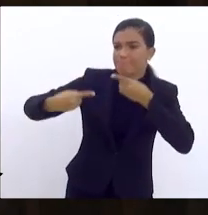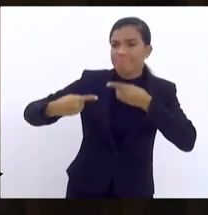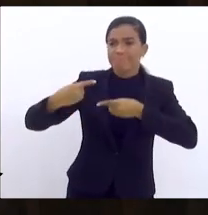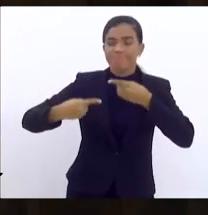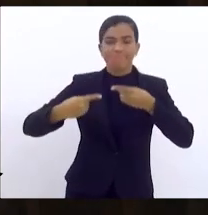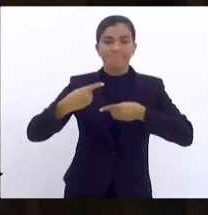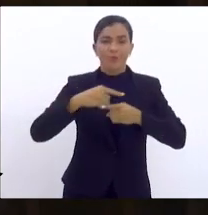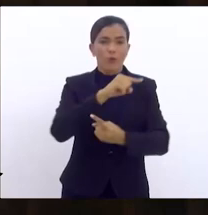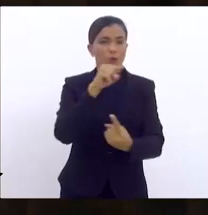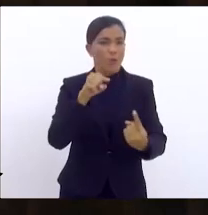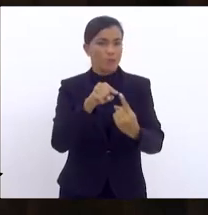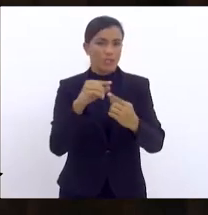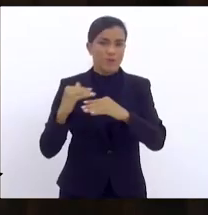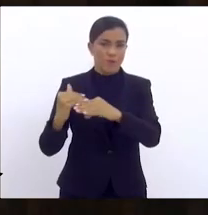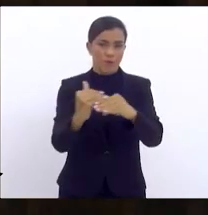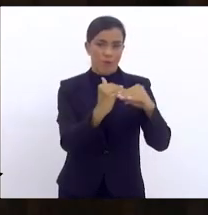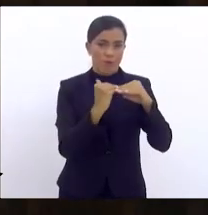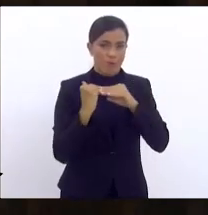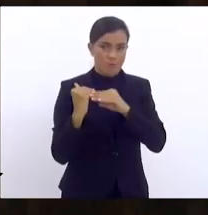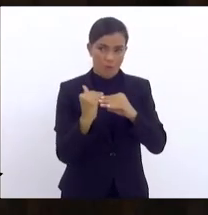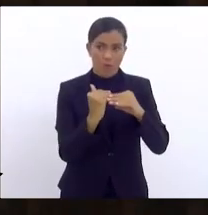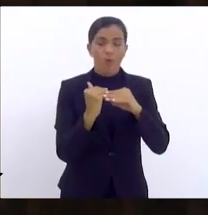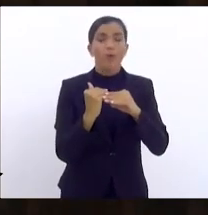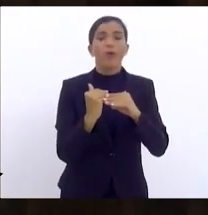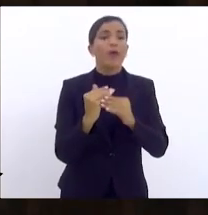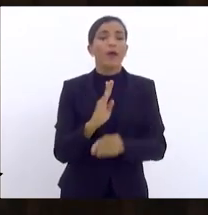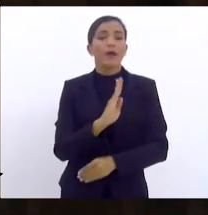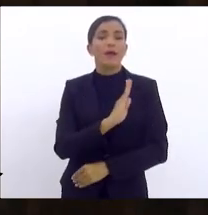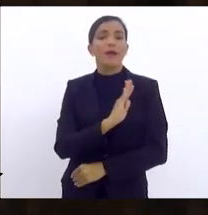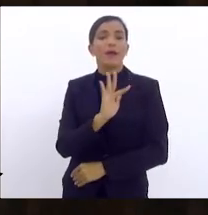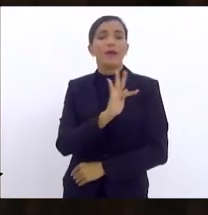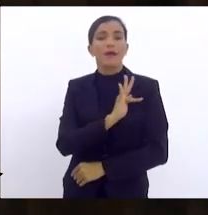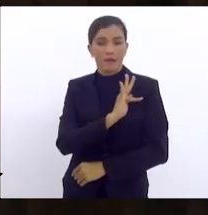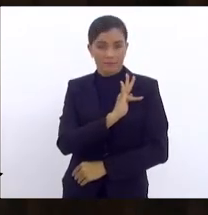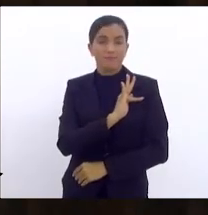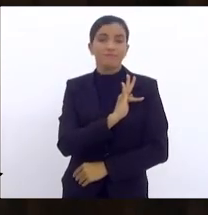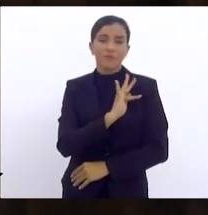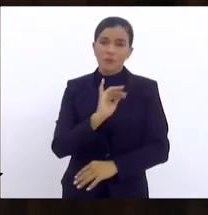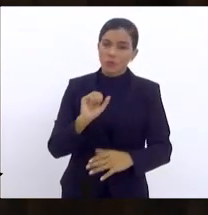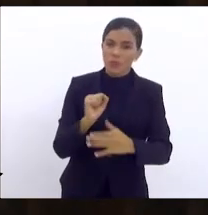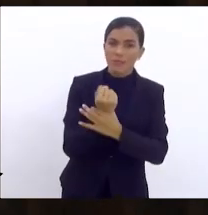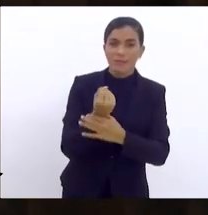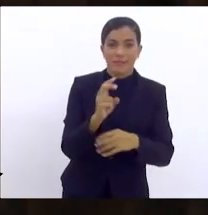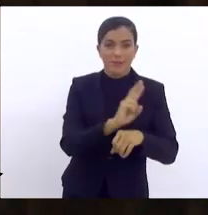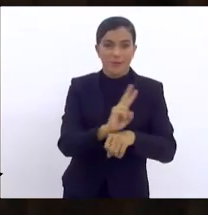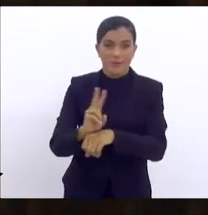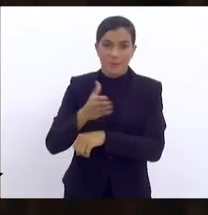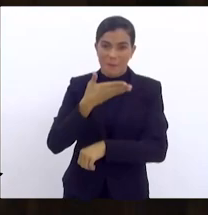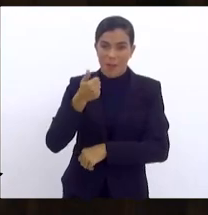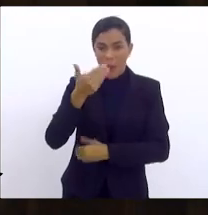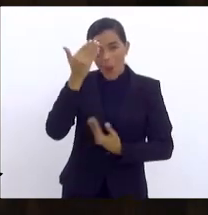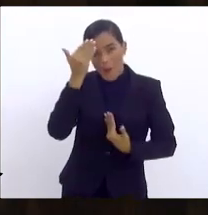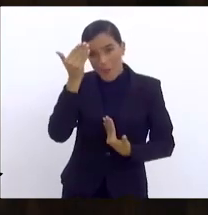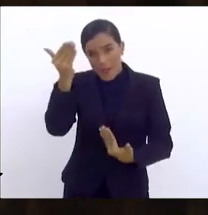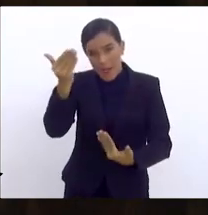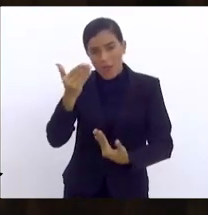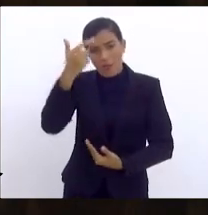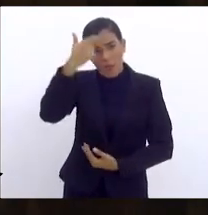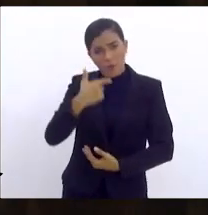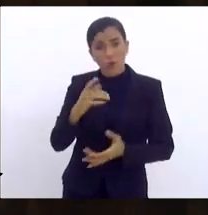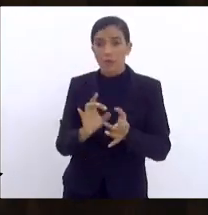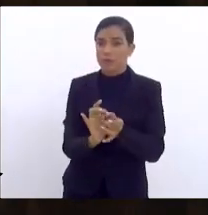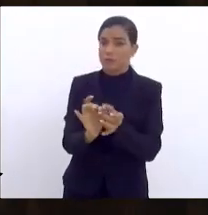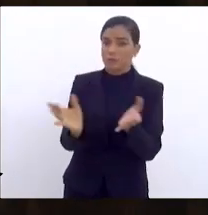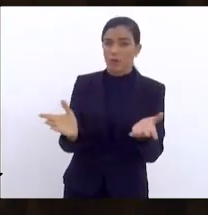objetivo comum proporcionar a baixada Fluminense e uma segurança melhor tá meu muito obrigado e me coloca à disposição